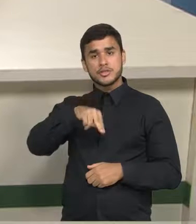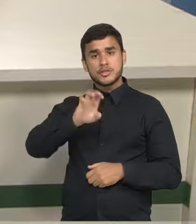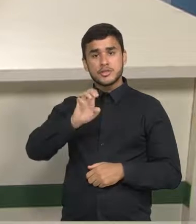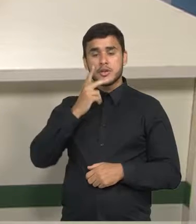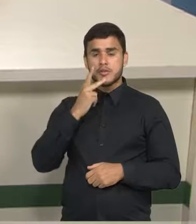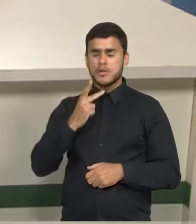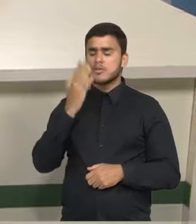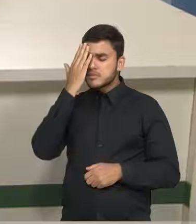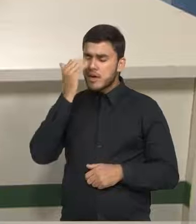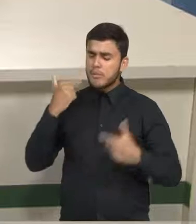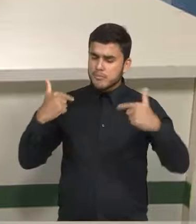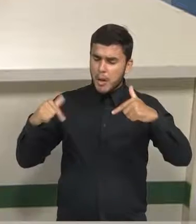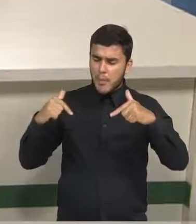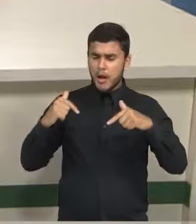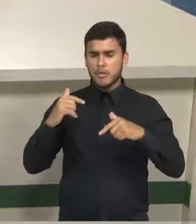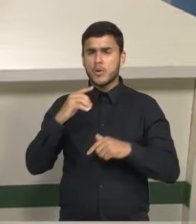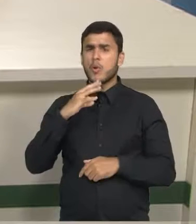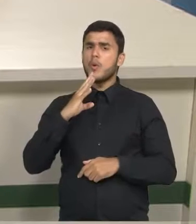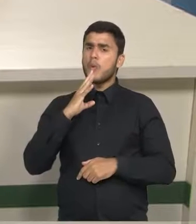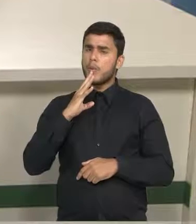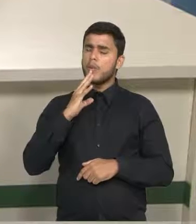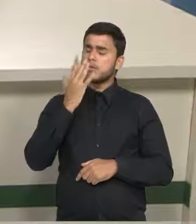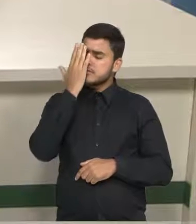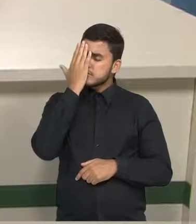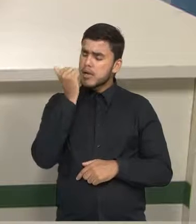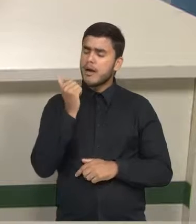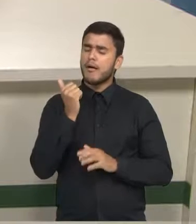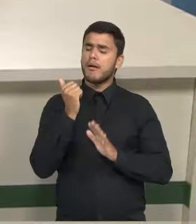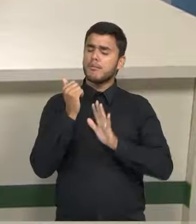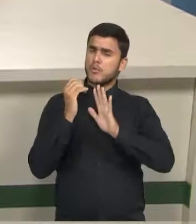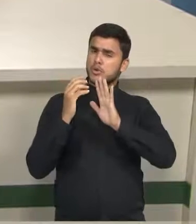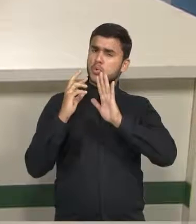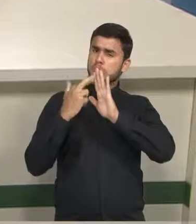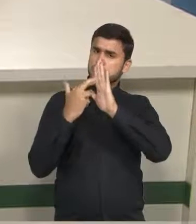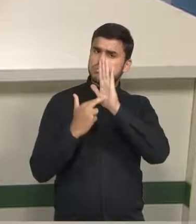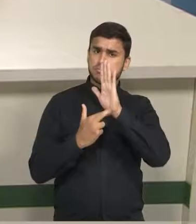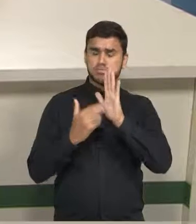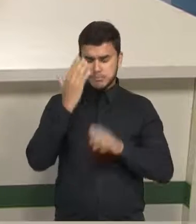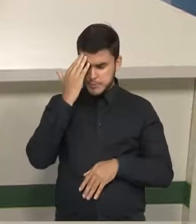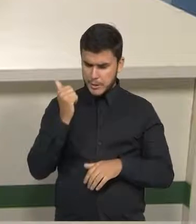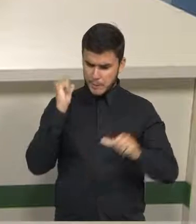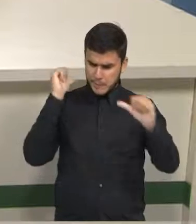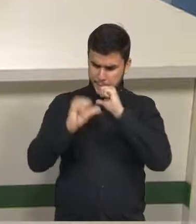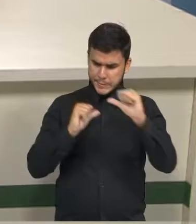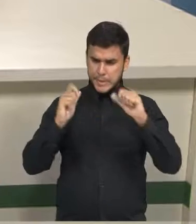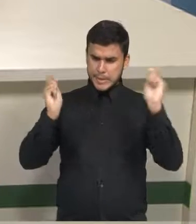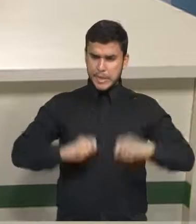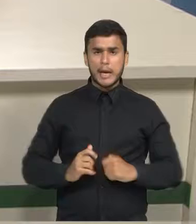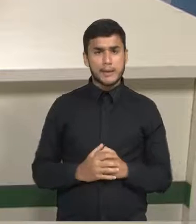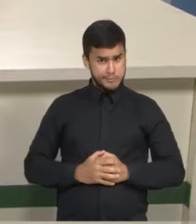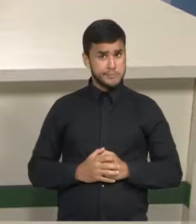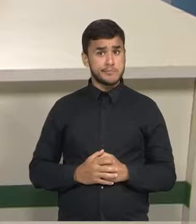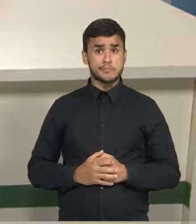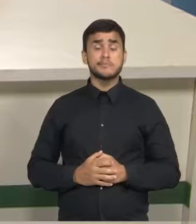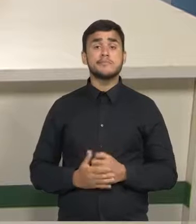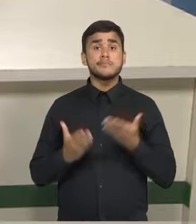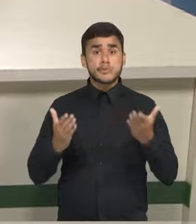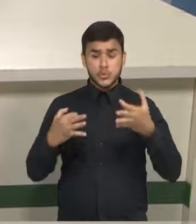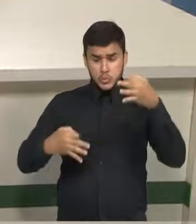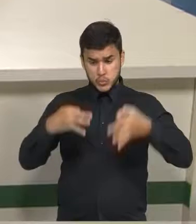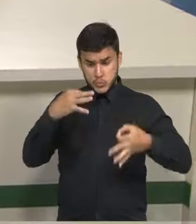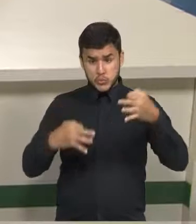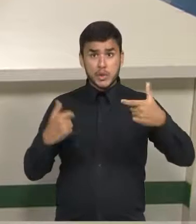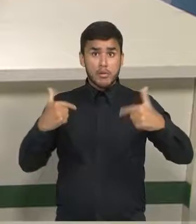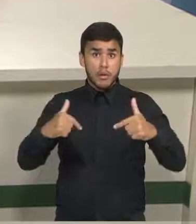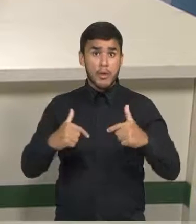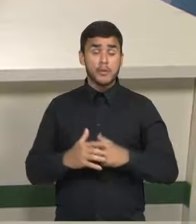grande saber na área trabalhista, ela é uma pessoa competente, capaz de mudar a situação da